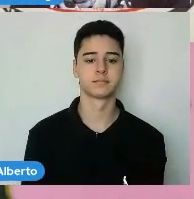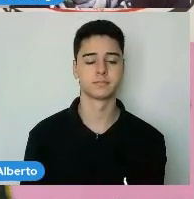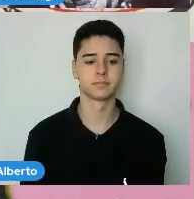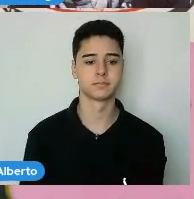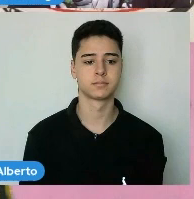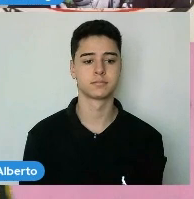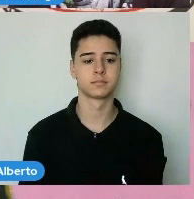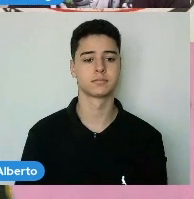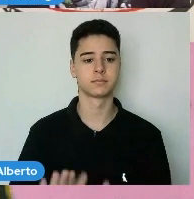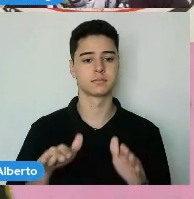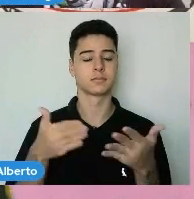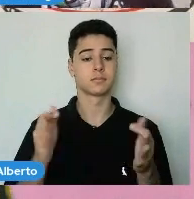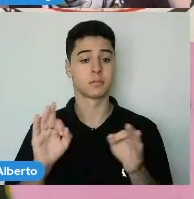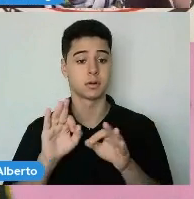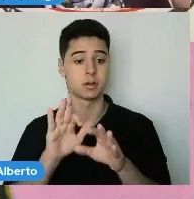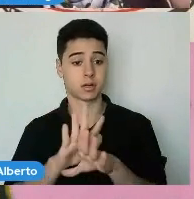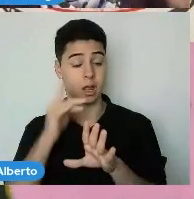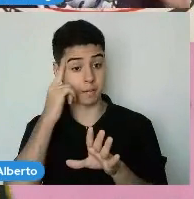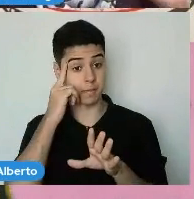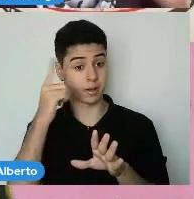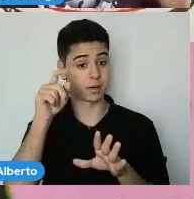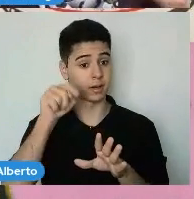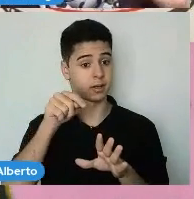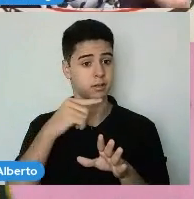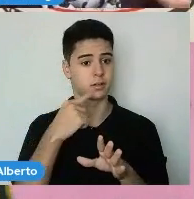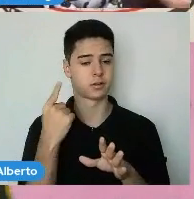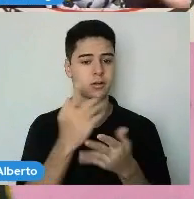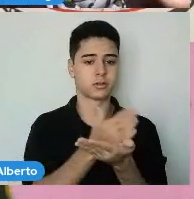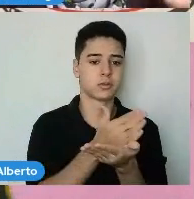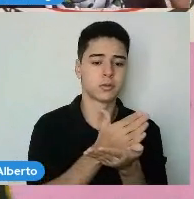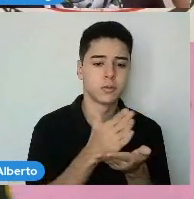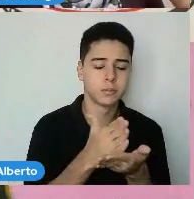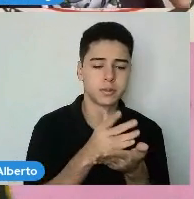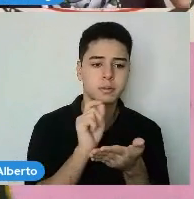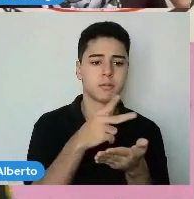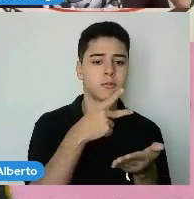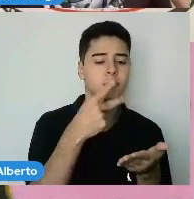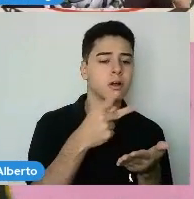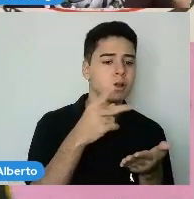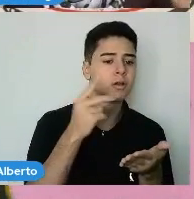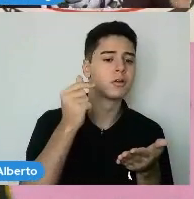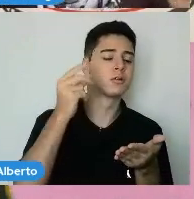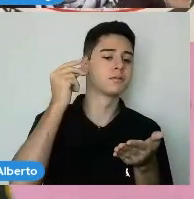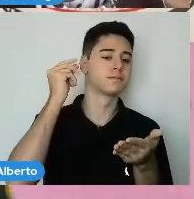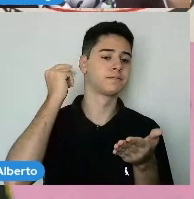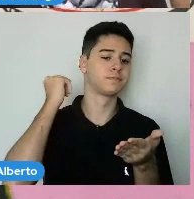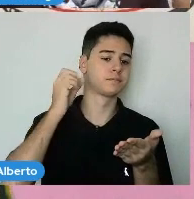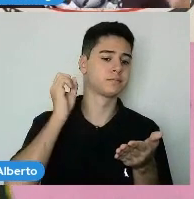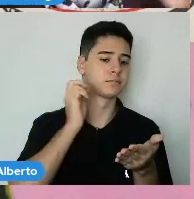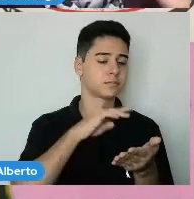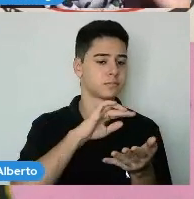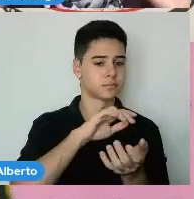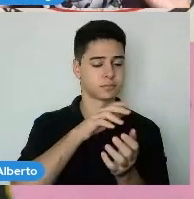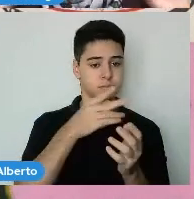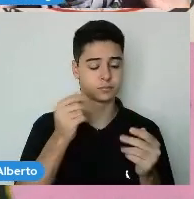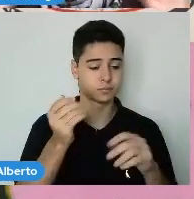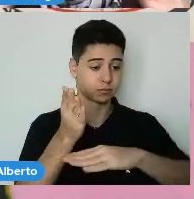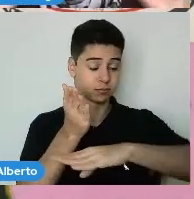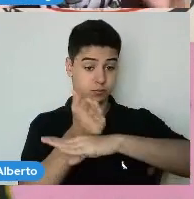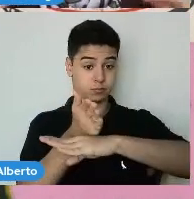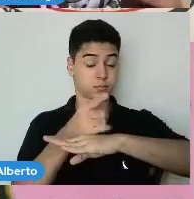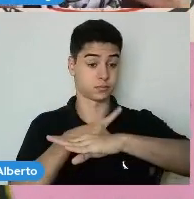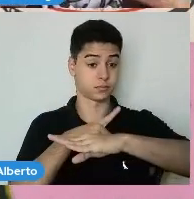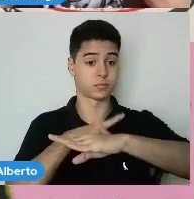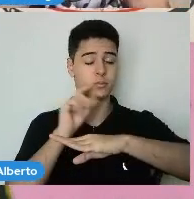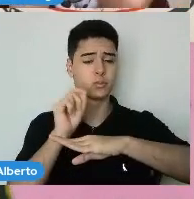Então, gente, para fechar a nossa ideia, nós começamos falando das vanguardas modernistas, que tinham uma